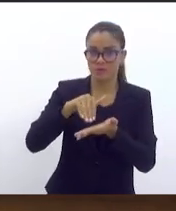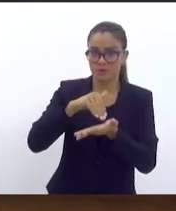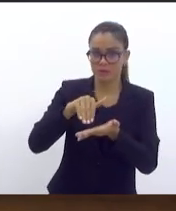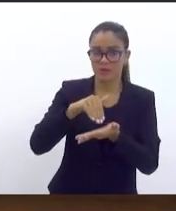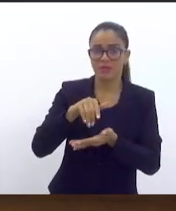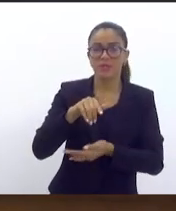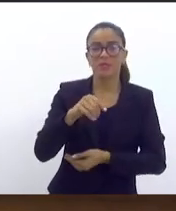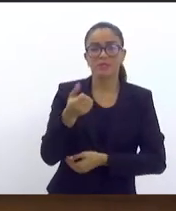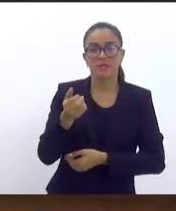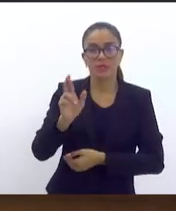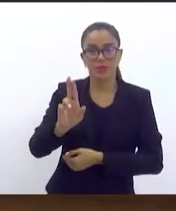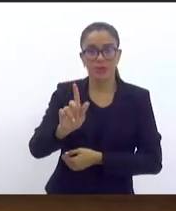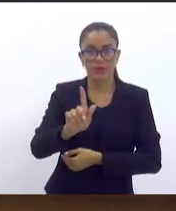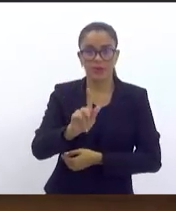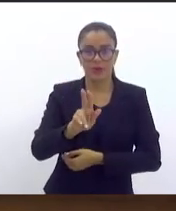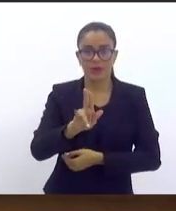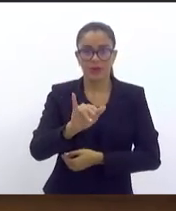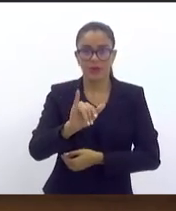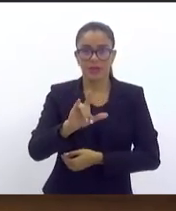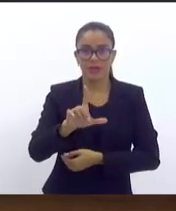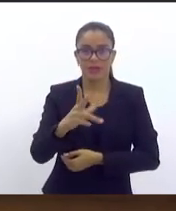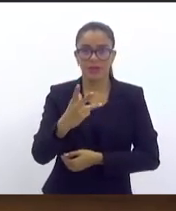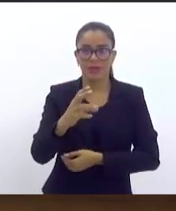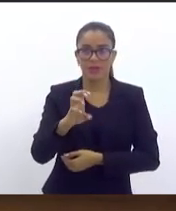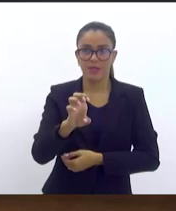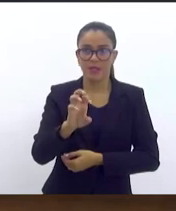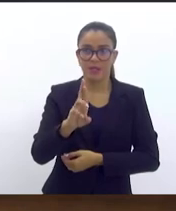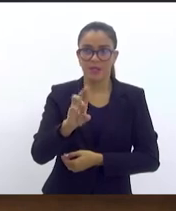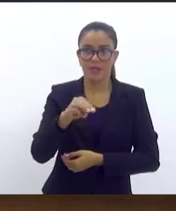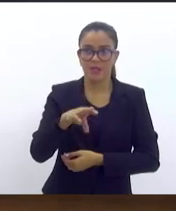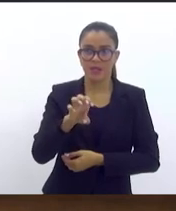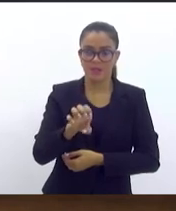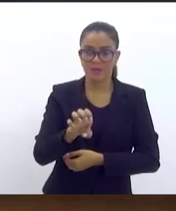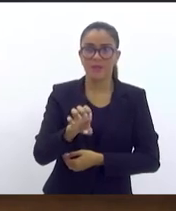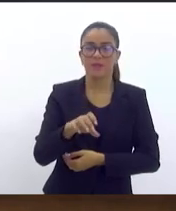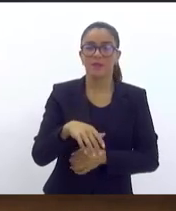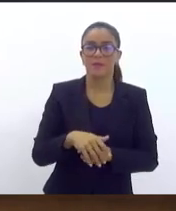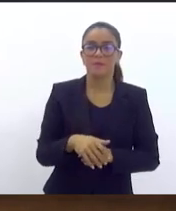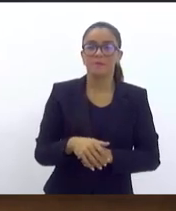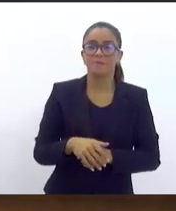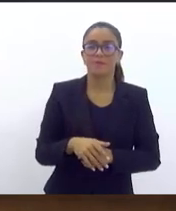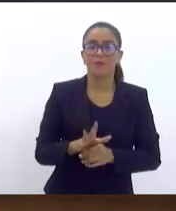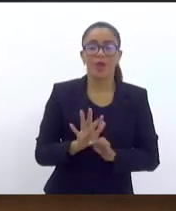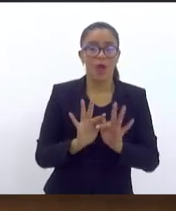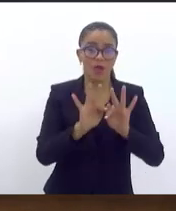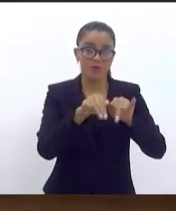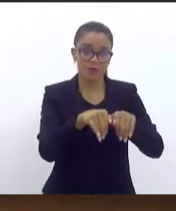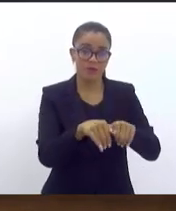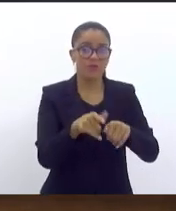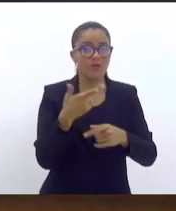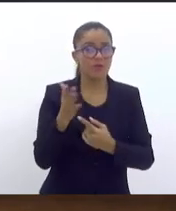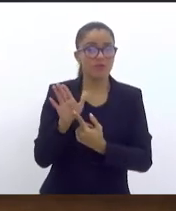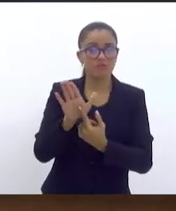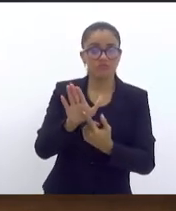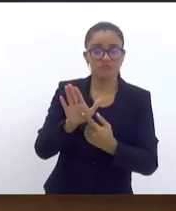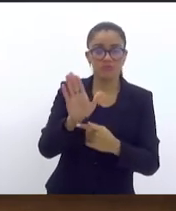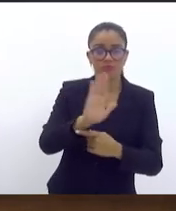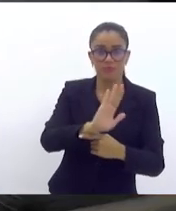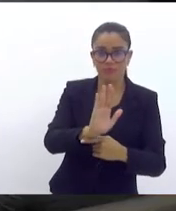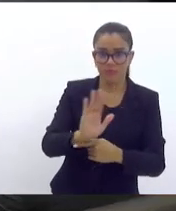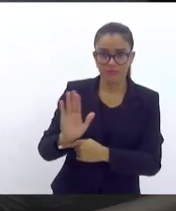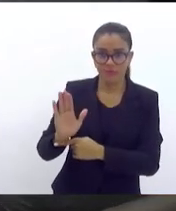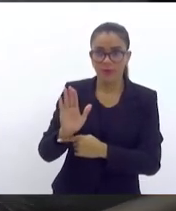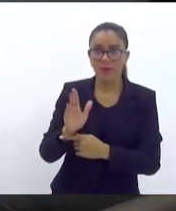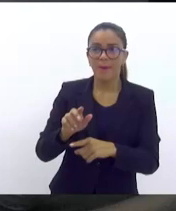Senhor Guilherme é após a palavra aí também falar o uso de um vídeo mas eu quero